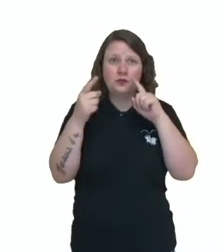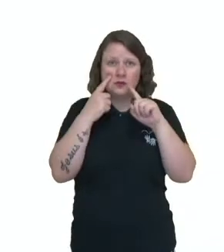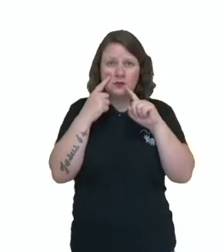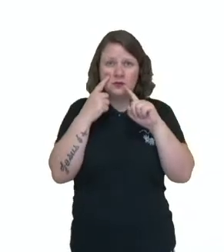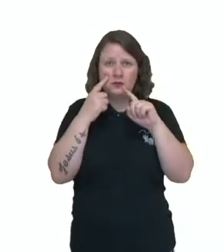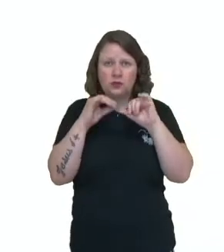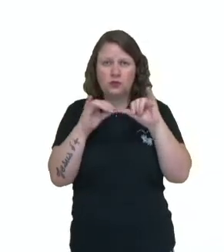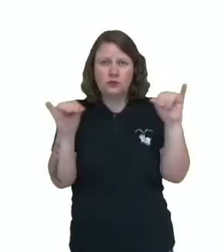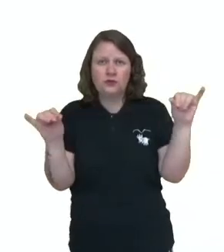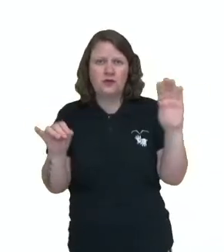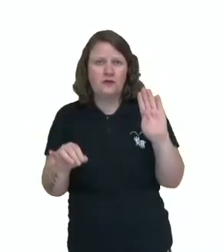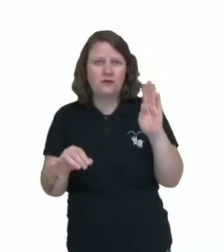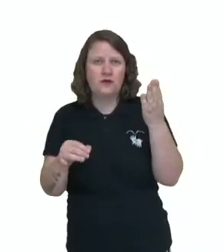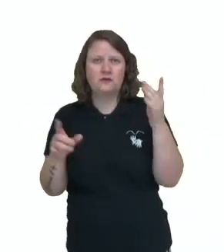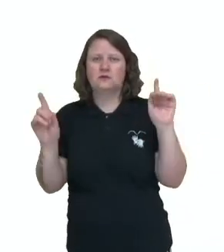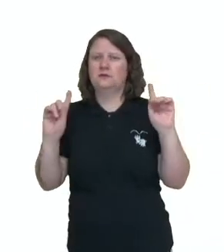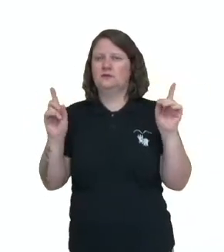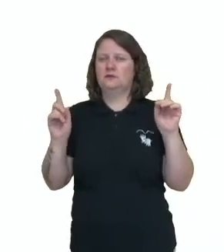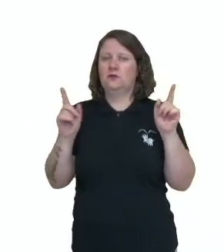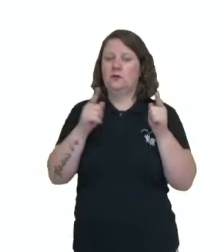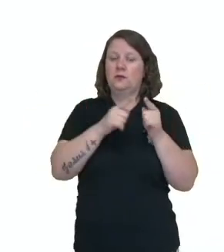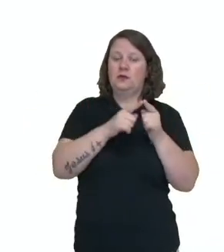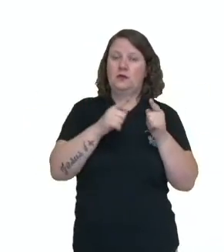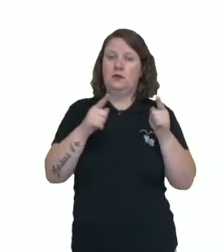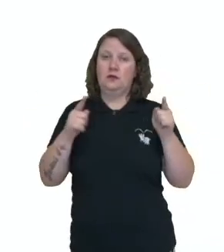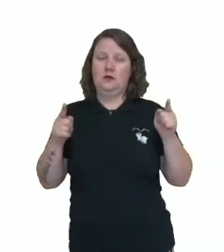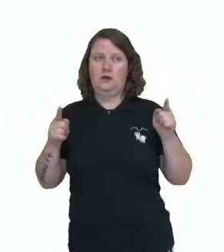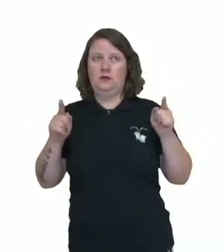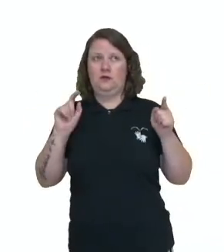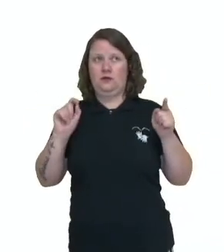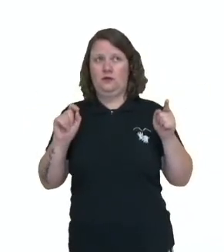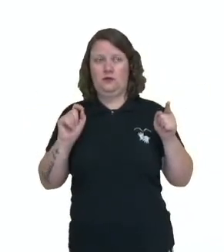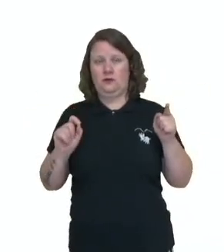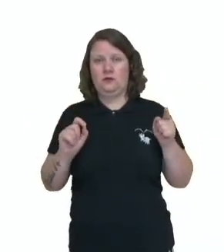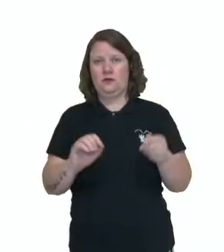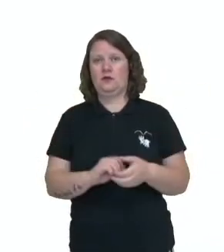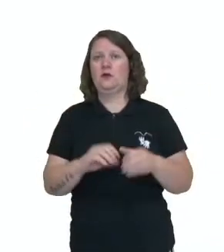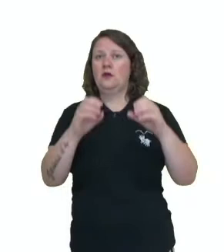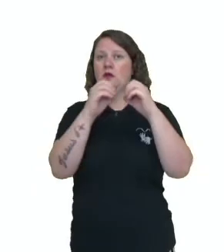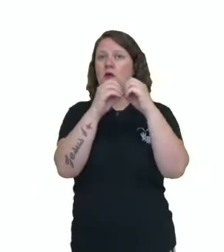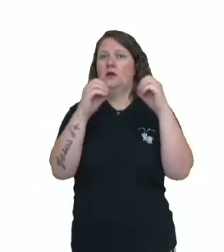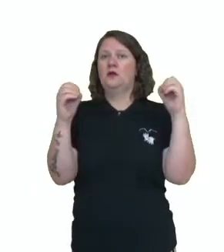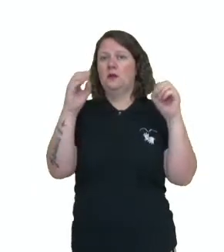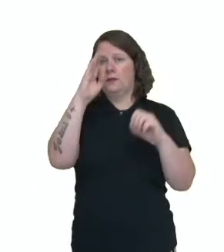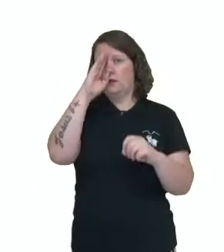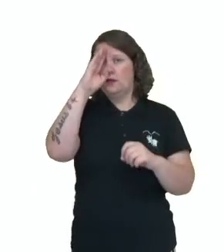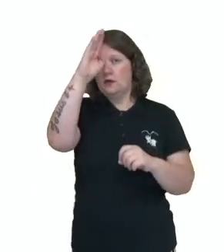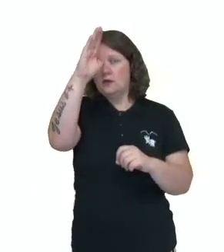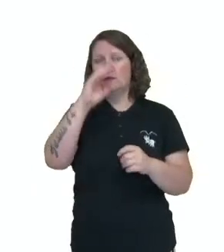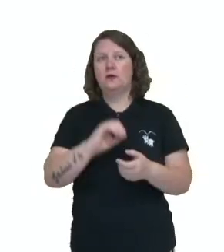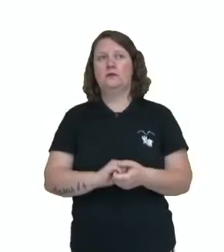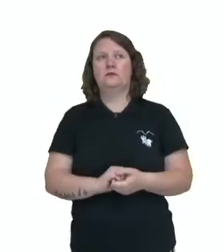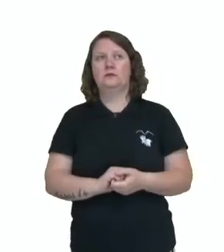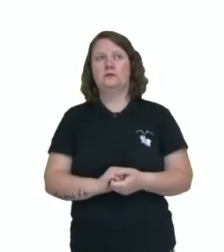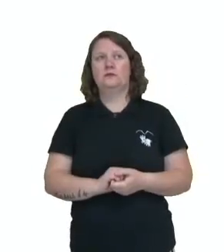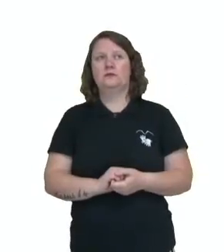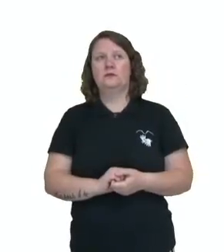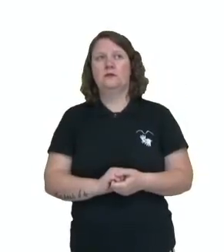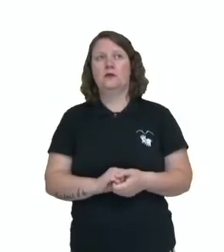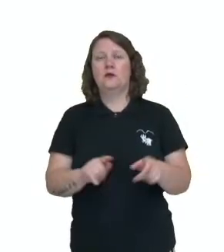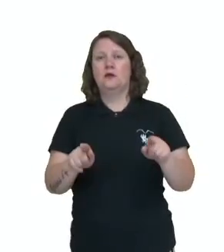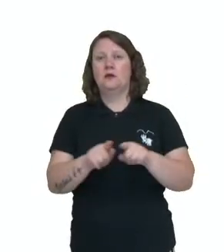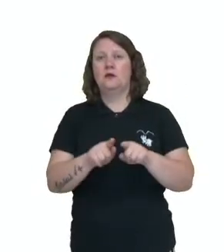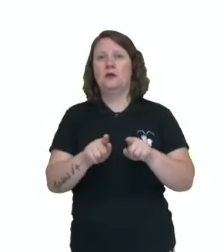era falsa. É o nosso período ali da atividade. A oração principal, ela está aqui, e